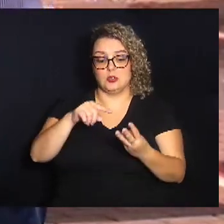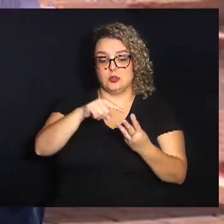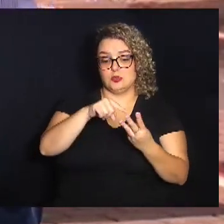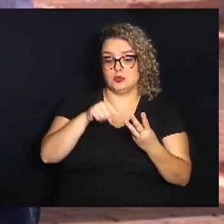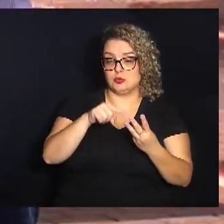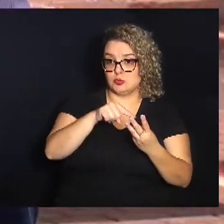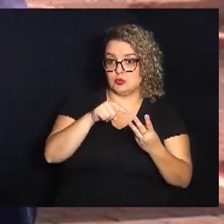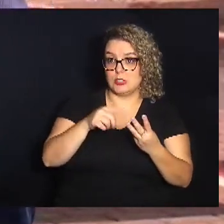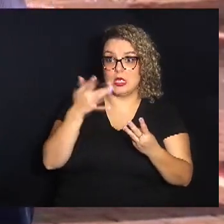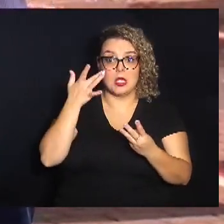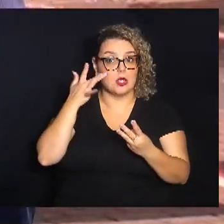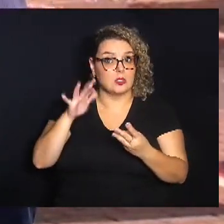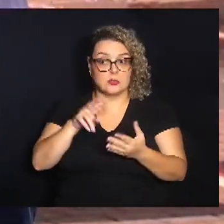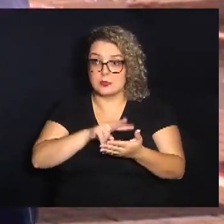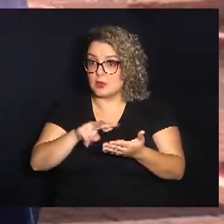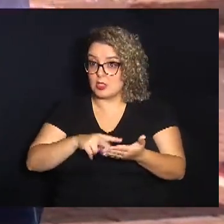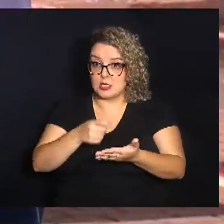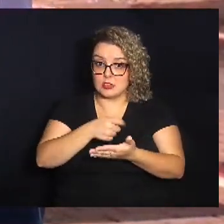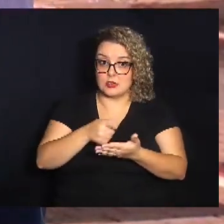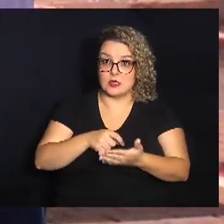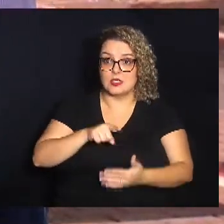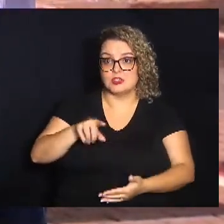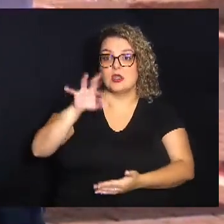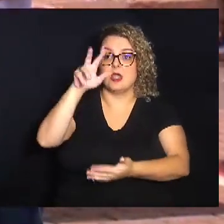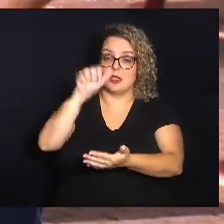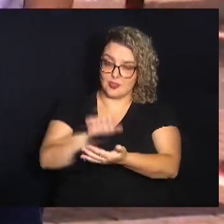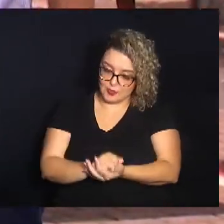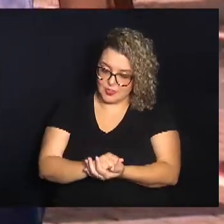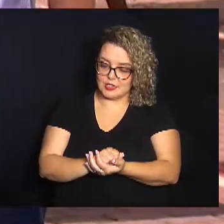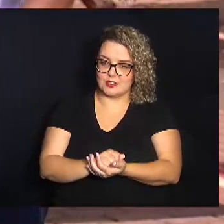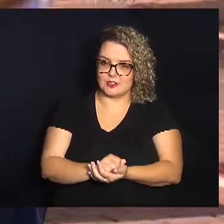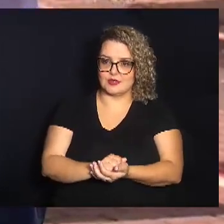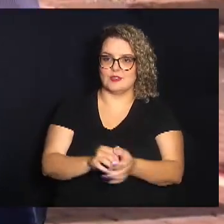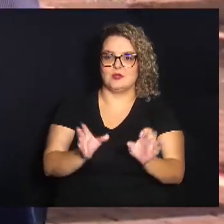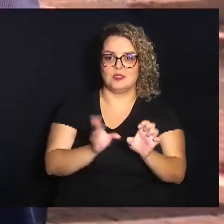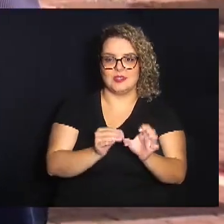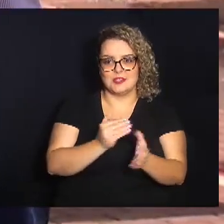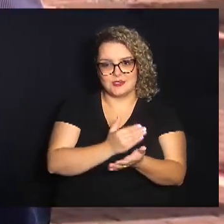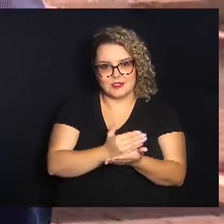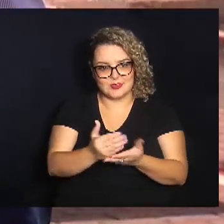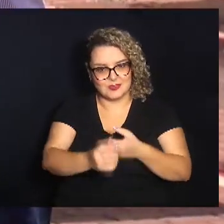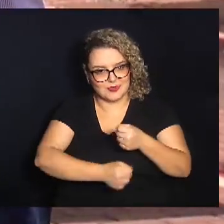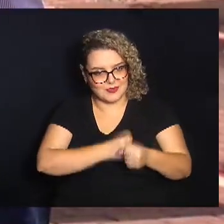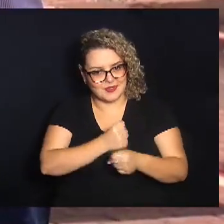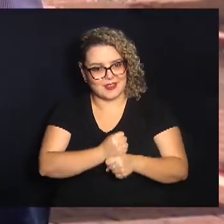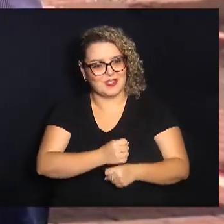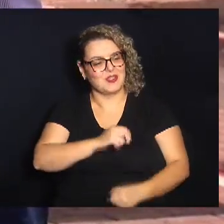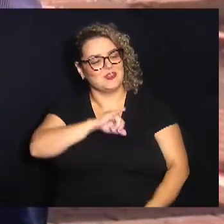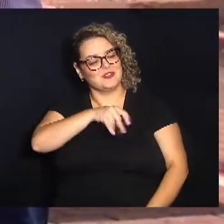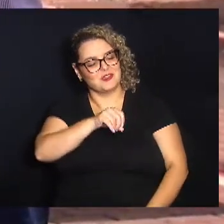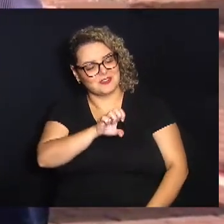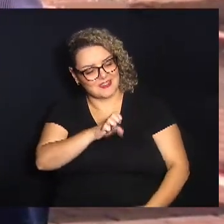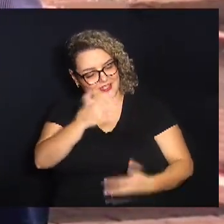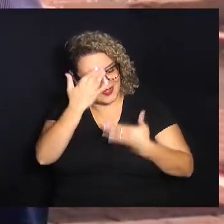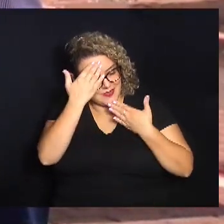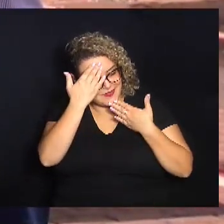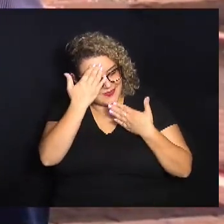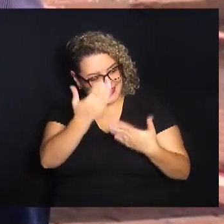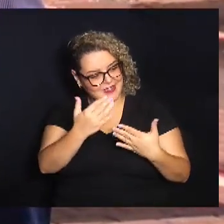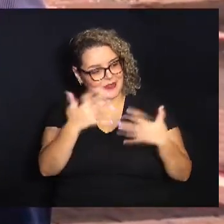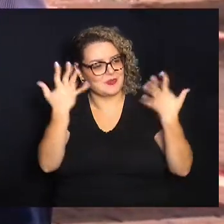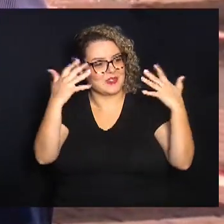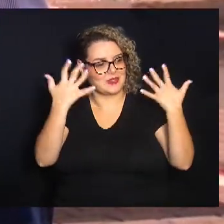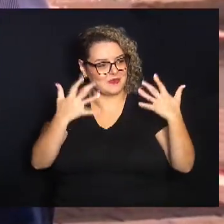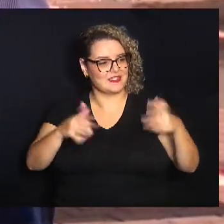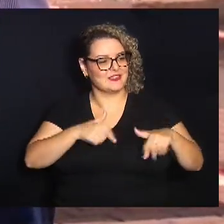não sabiam ler e escrever, já foram matriculados em EJA anos iniciais. José Batista, muito obrigada. Parabéns